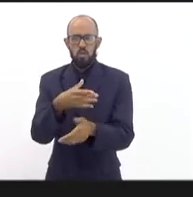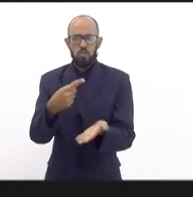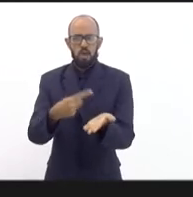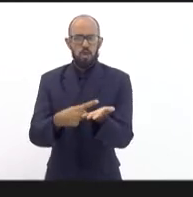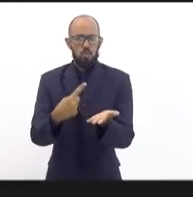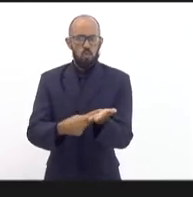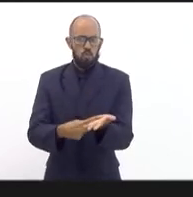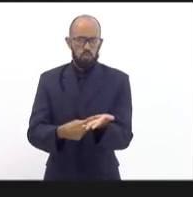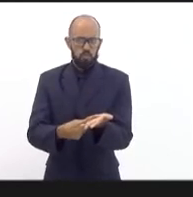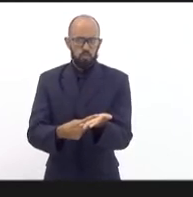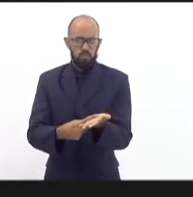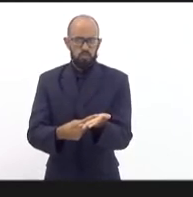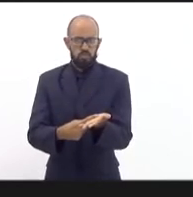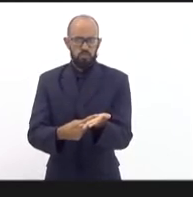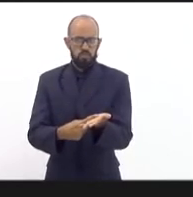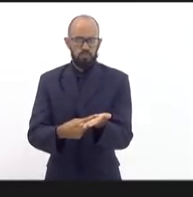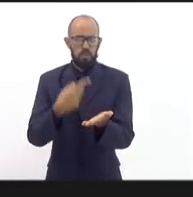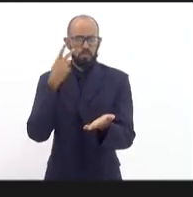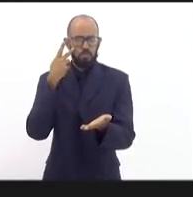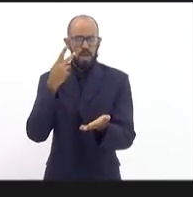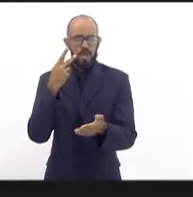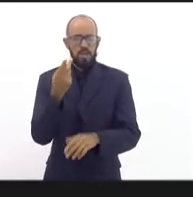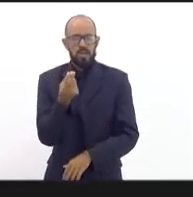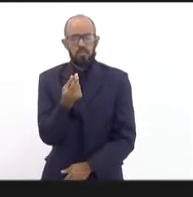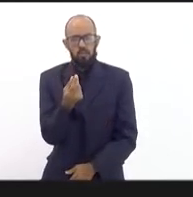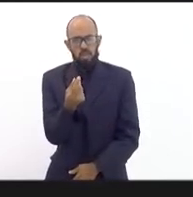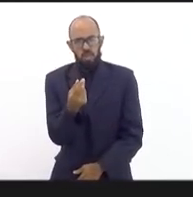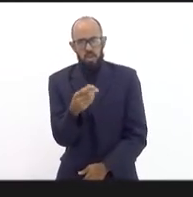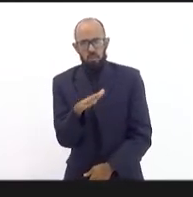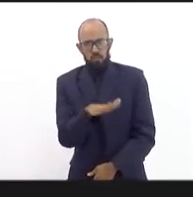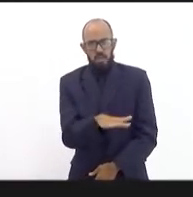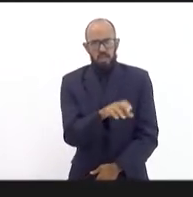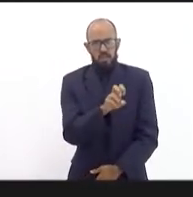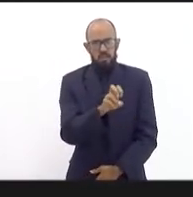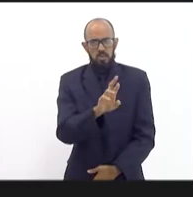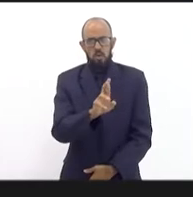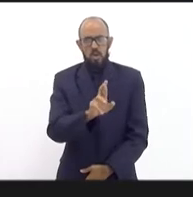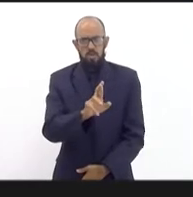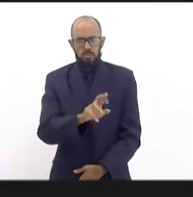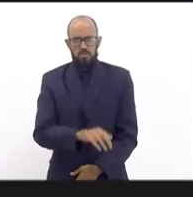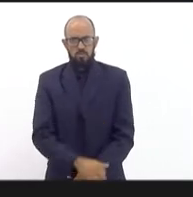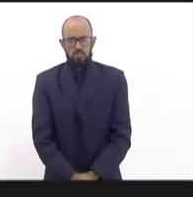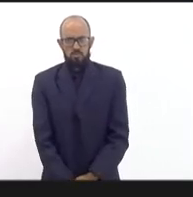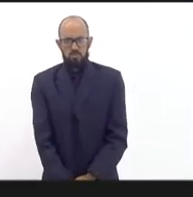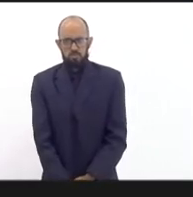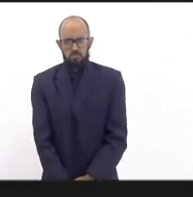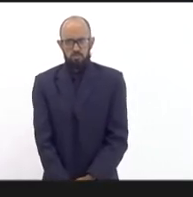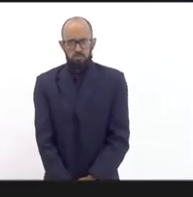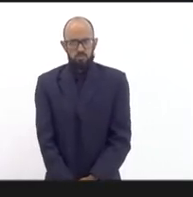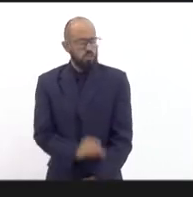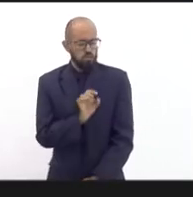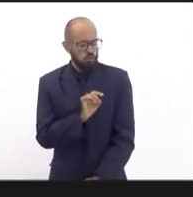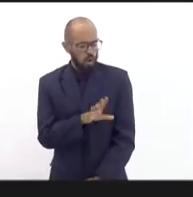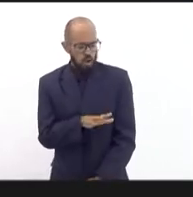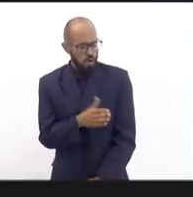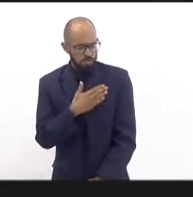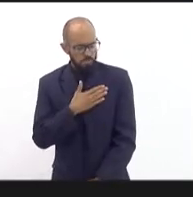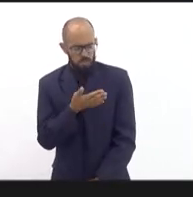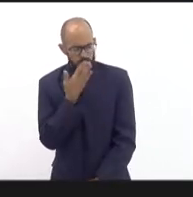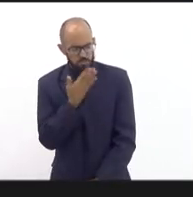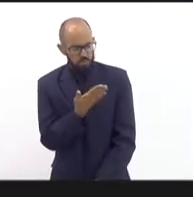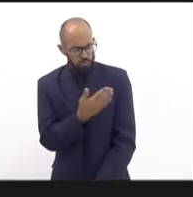feito para a tarifa ficar em R$ 5,00. Só isso que eu